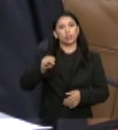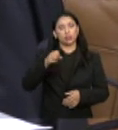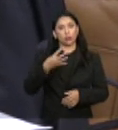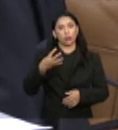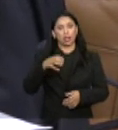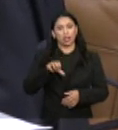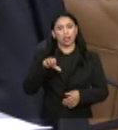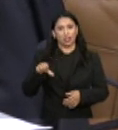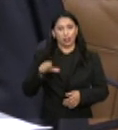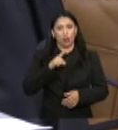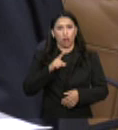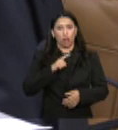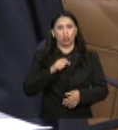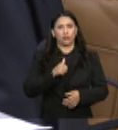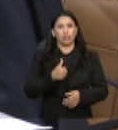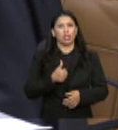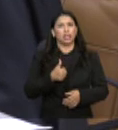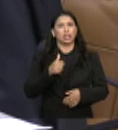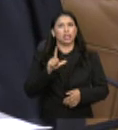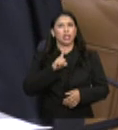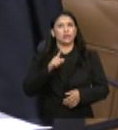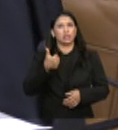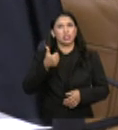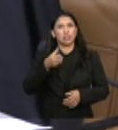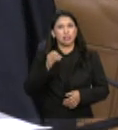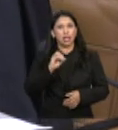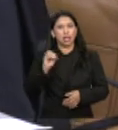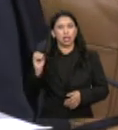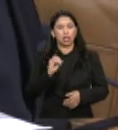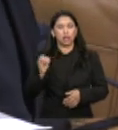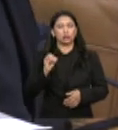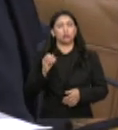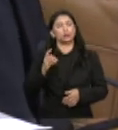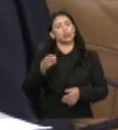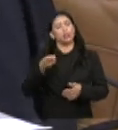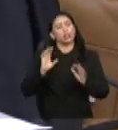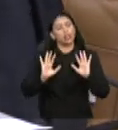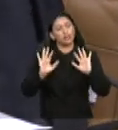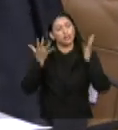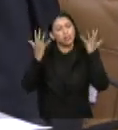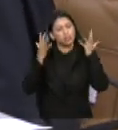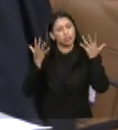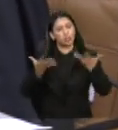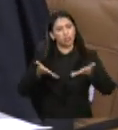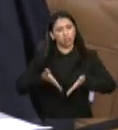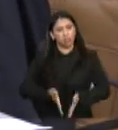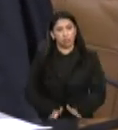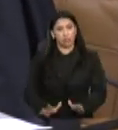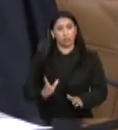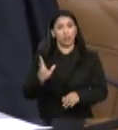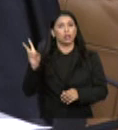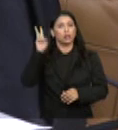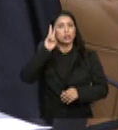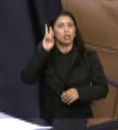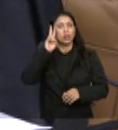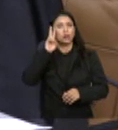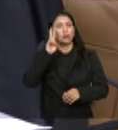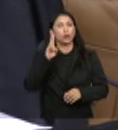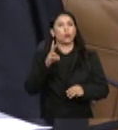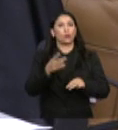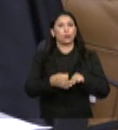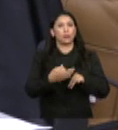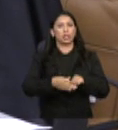o centenário de seu nascimento lembrado em the level oração do ministro Lauro de Camargo